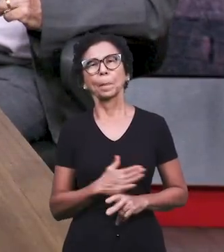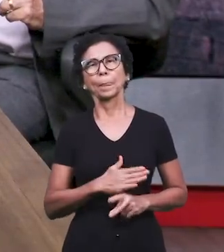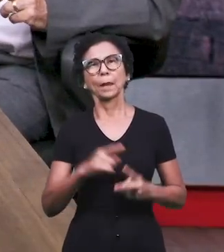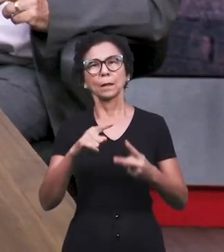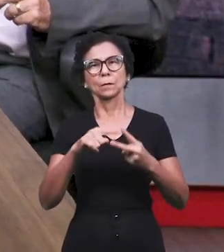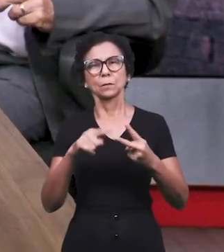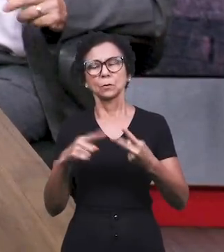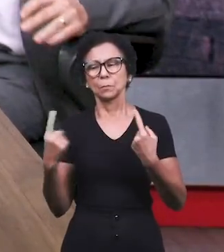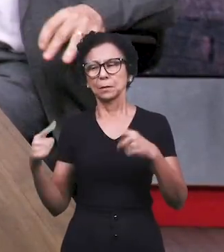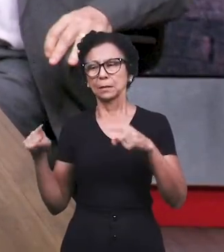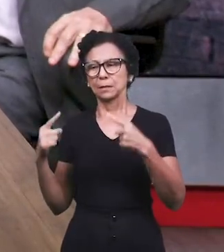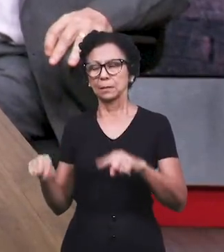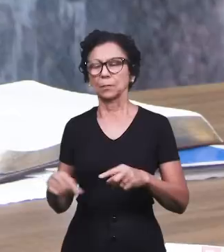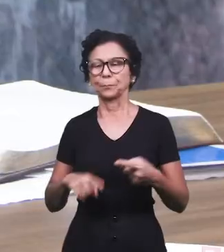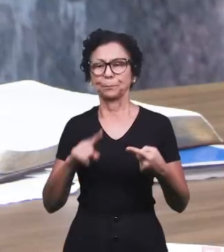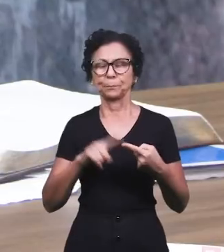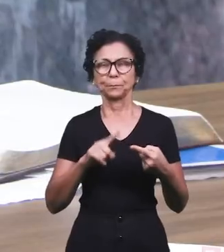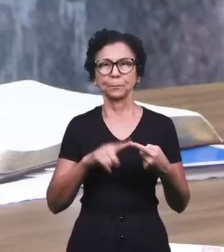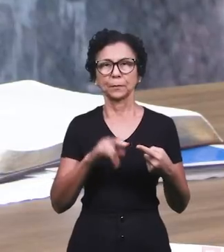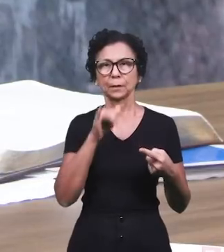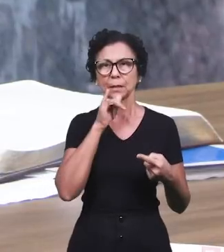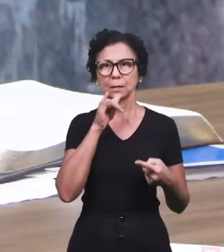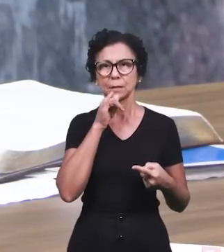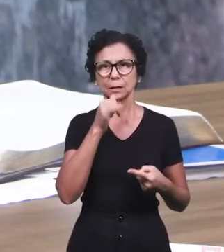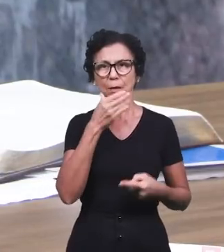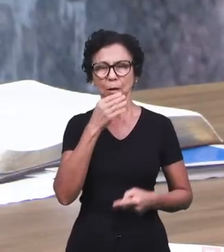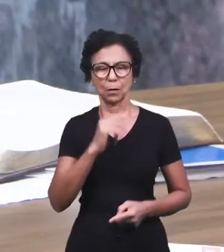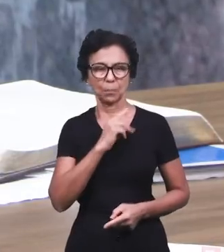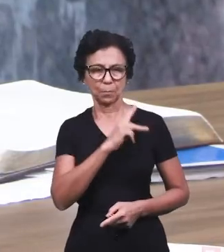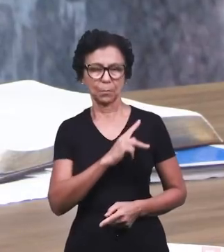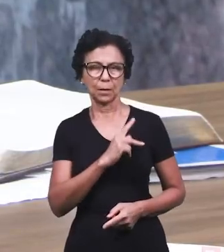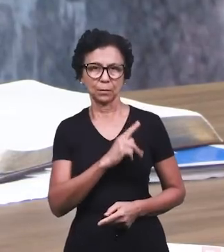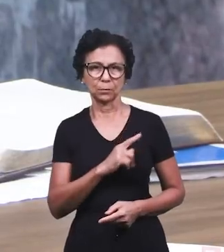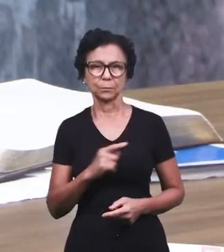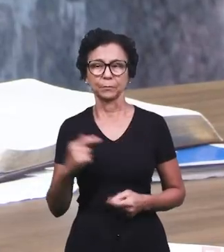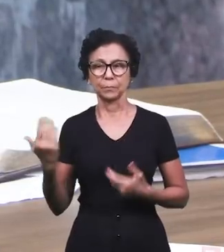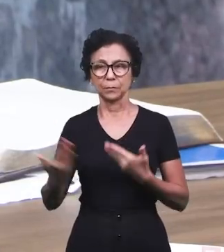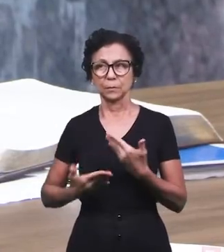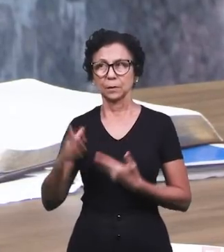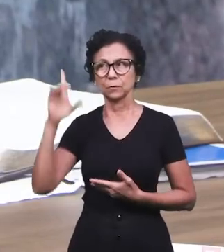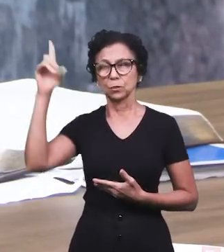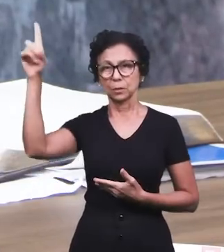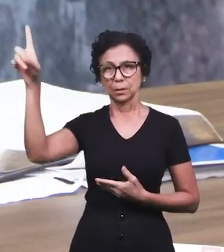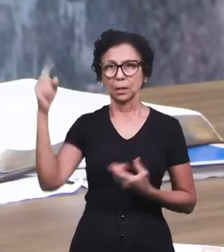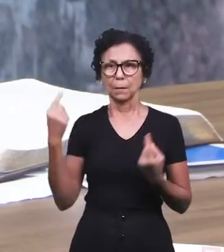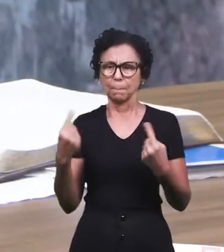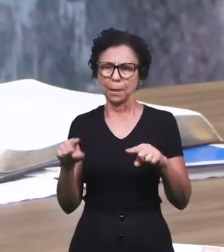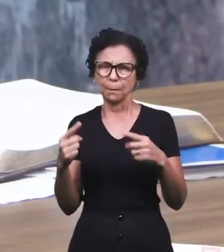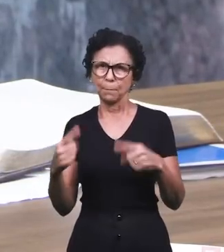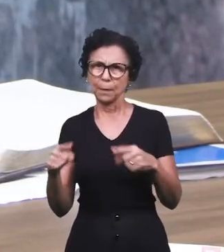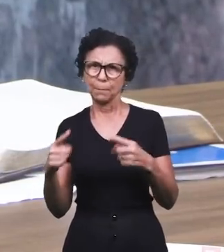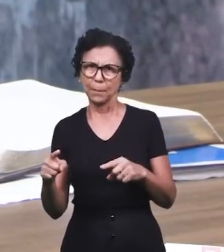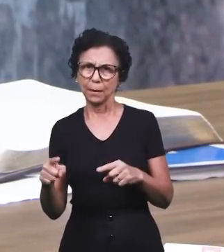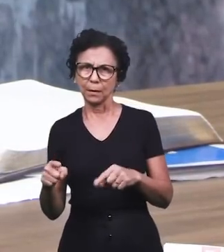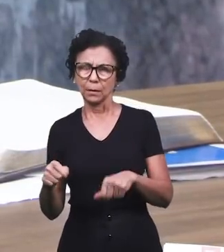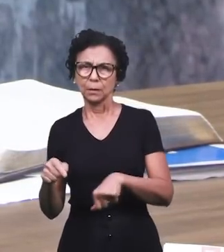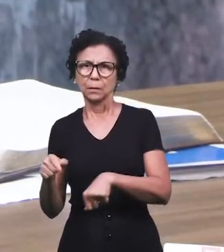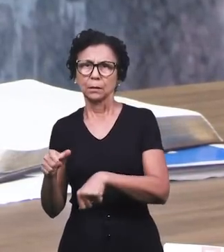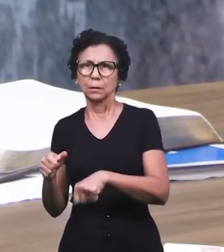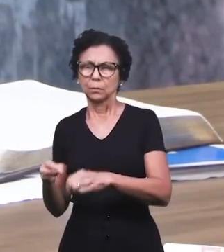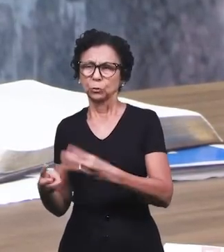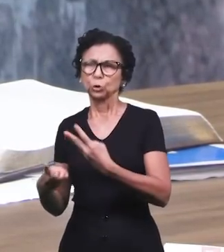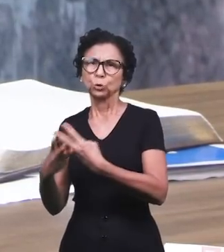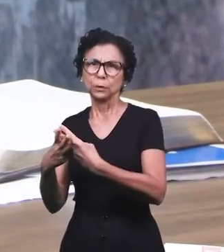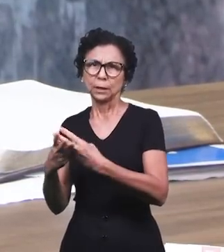acontece? Por exemplo, Paulo e os servos de Deus já eram perseguidos, mas eram perseguições por judeus no início,